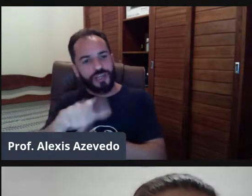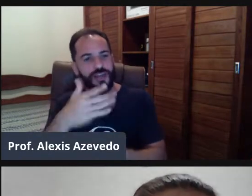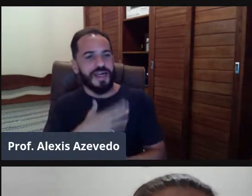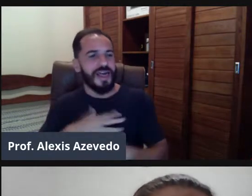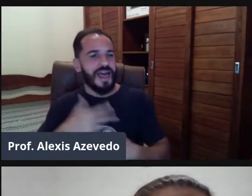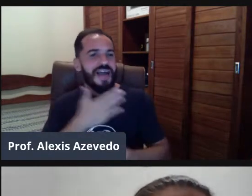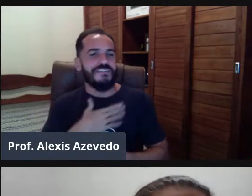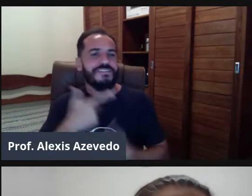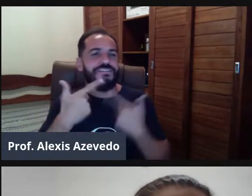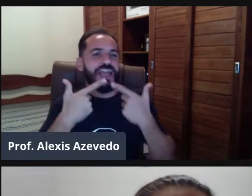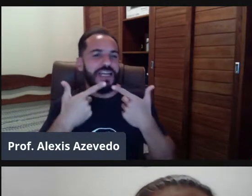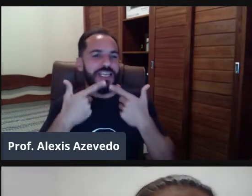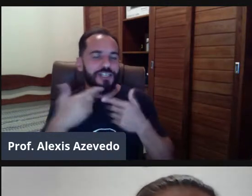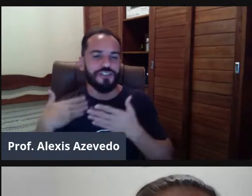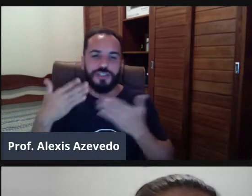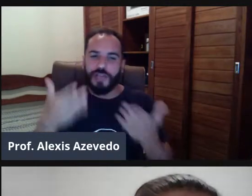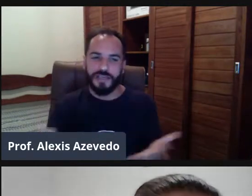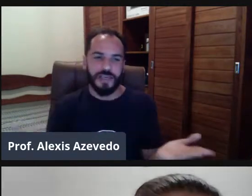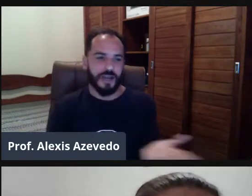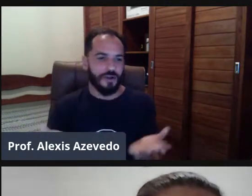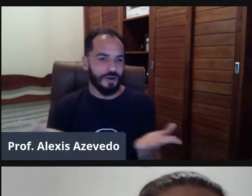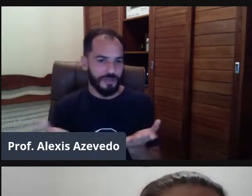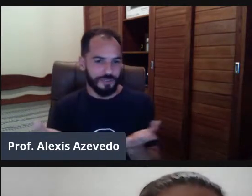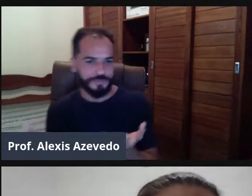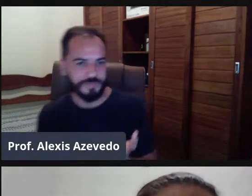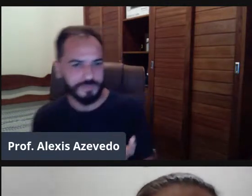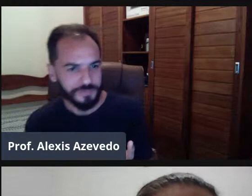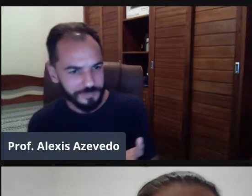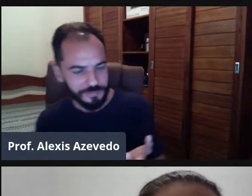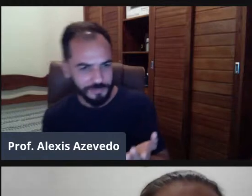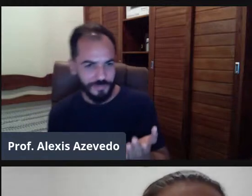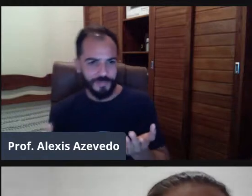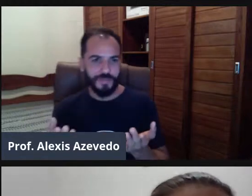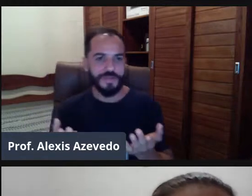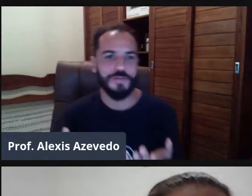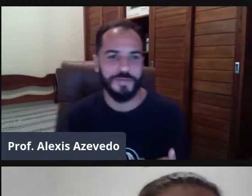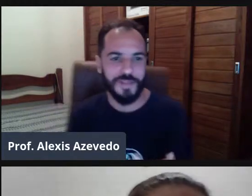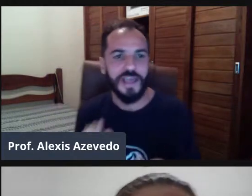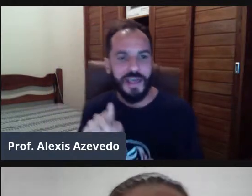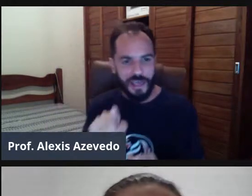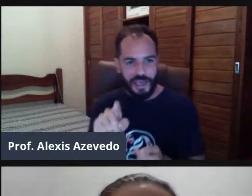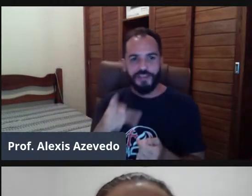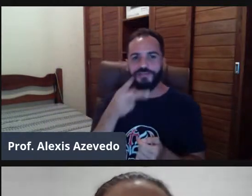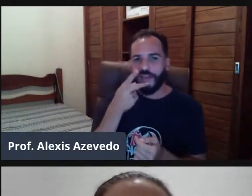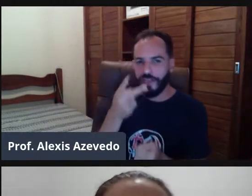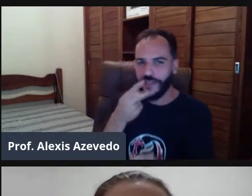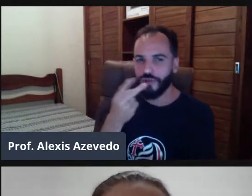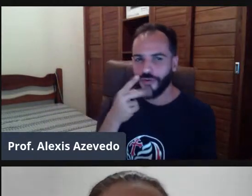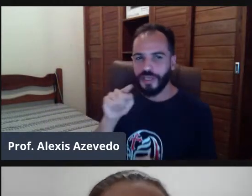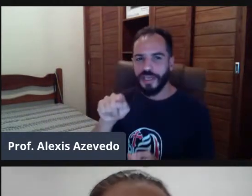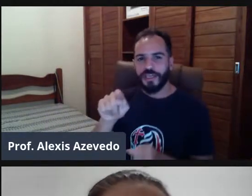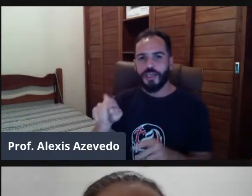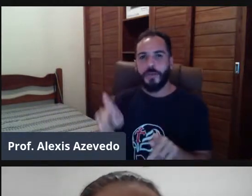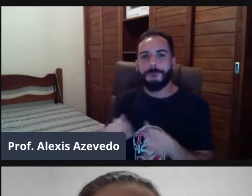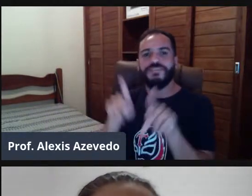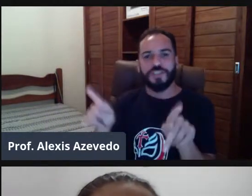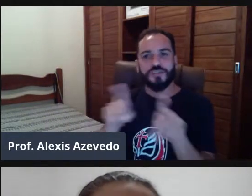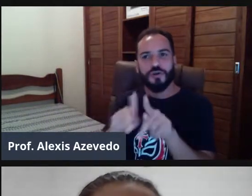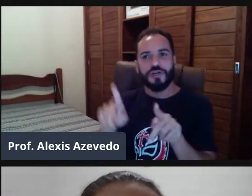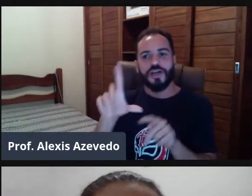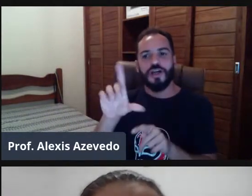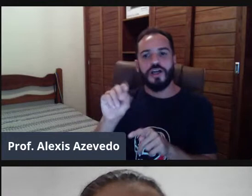aqui, né? É claro que, como a professora Lorena e a professora Fabiola já falaram, nós gostaríamos